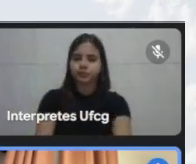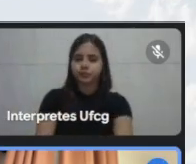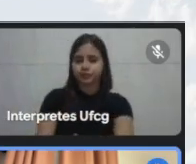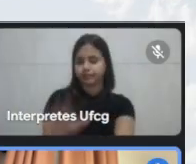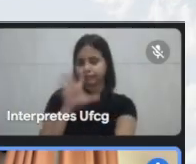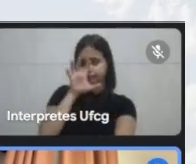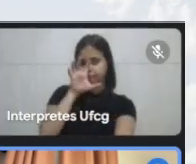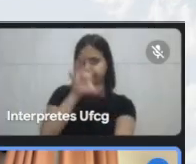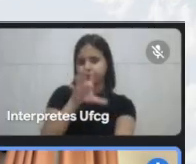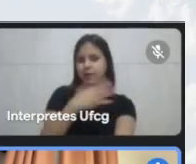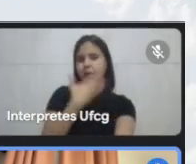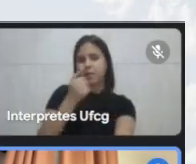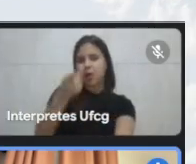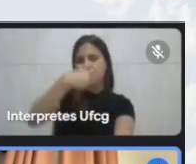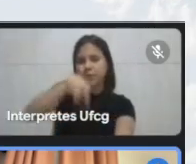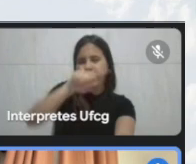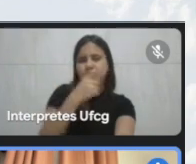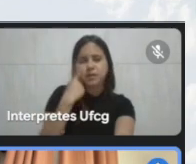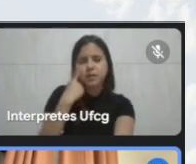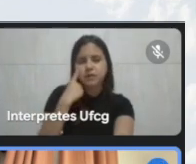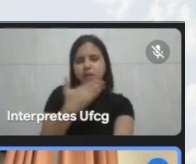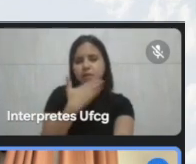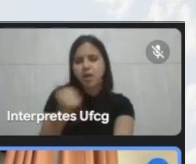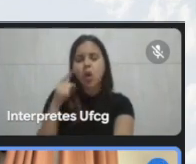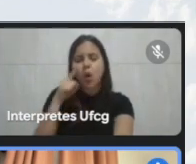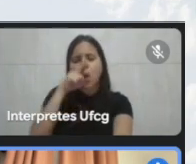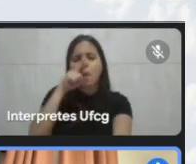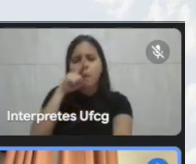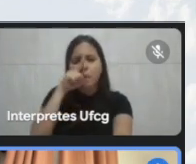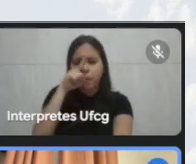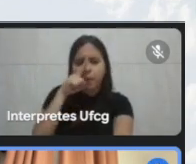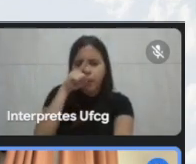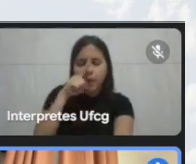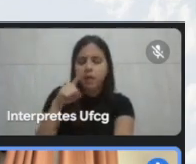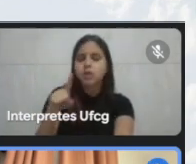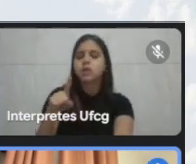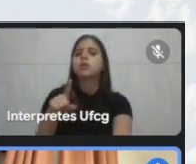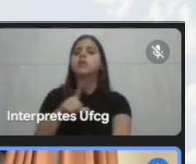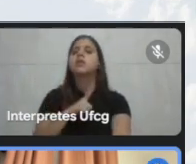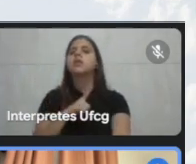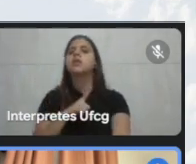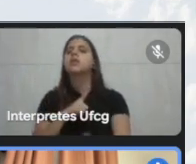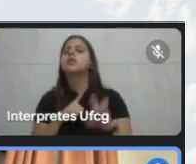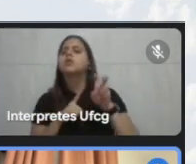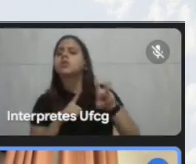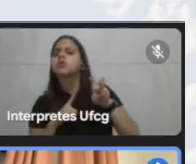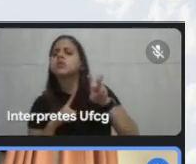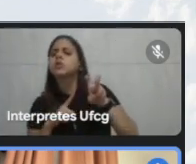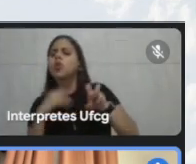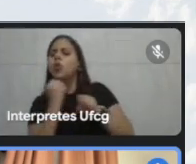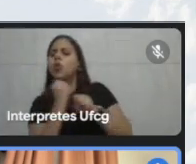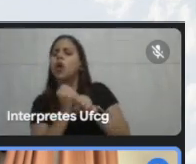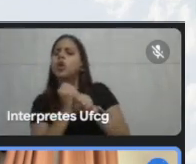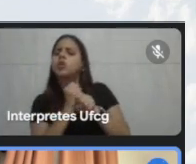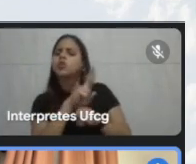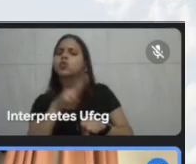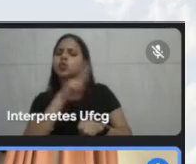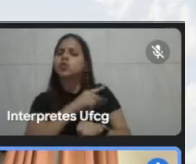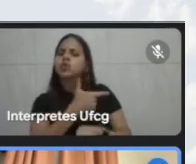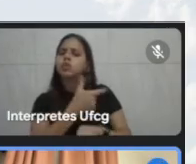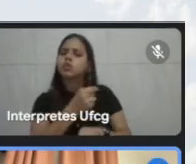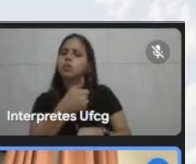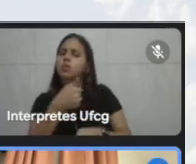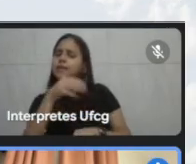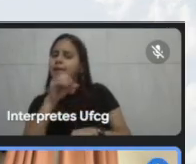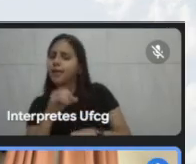Aqui, acho que fica melhor de ver a questão do perigo. Para um tempo de retorno de 5 anos, em uso e cobertura da terra 2019, que seria o